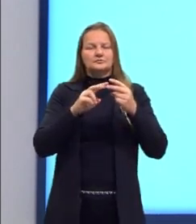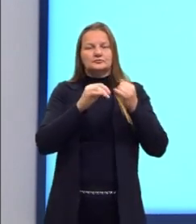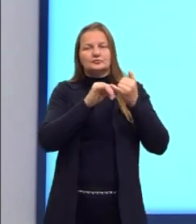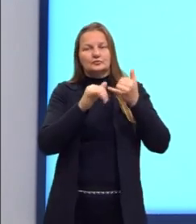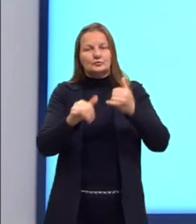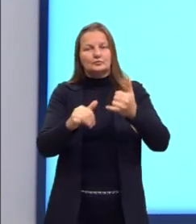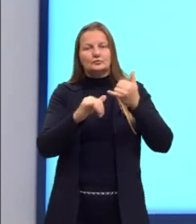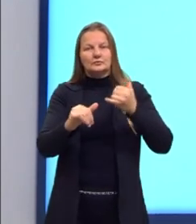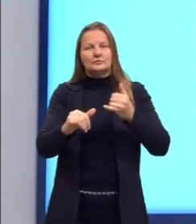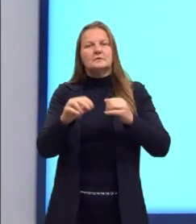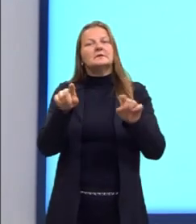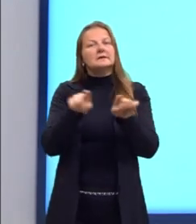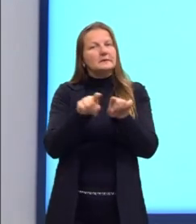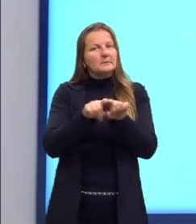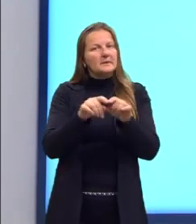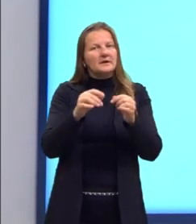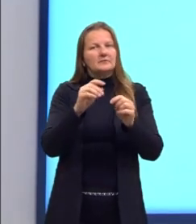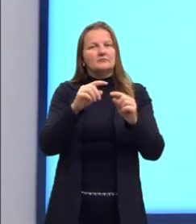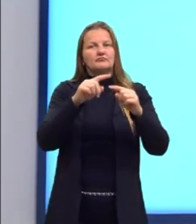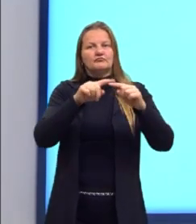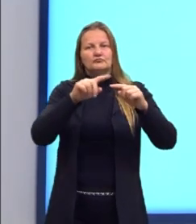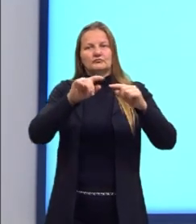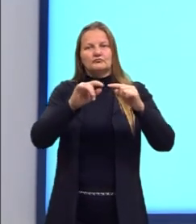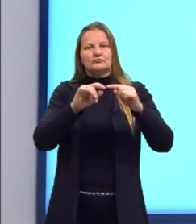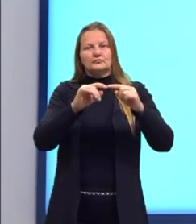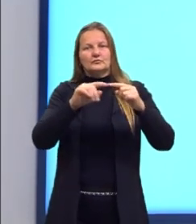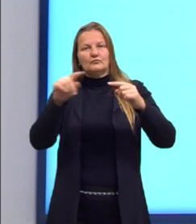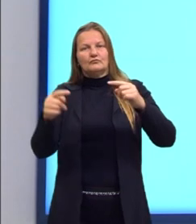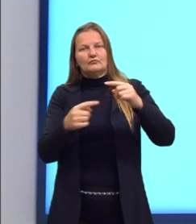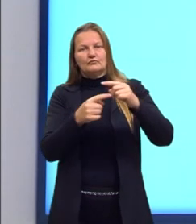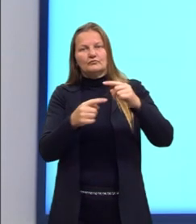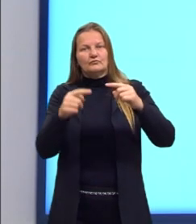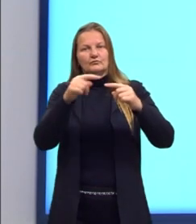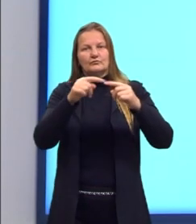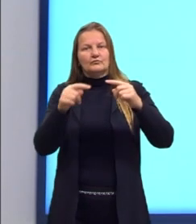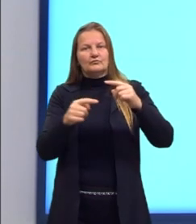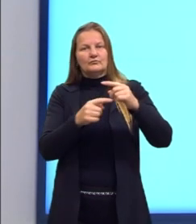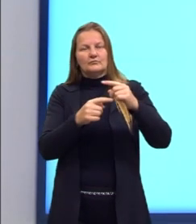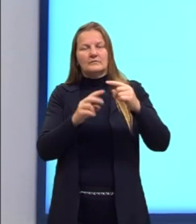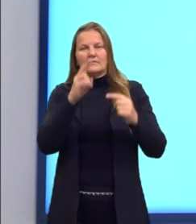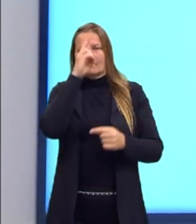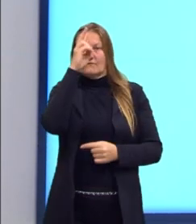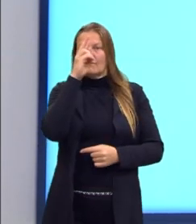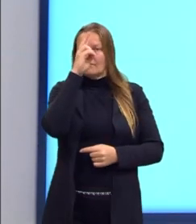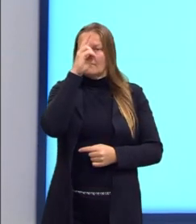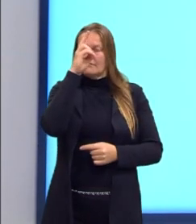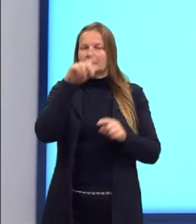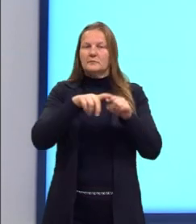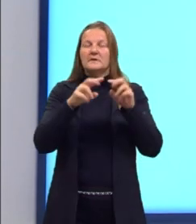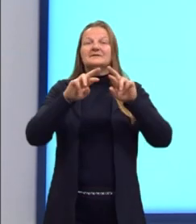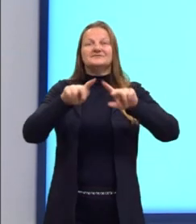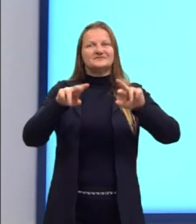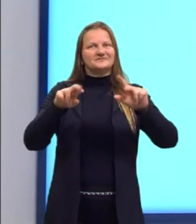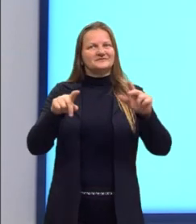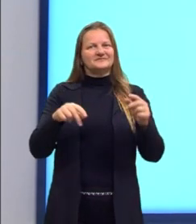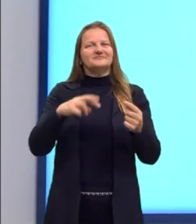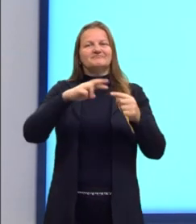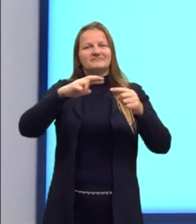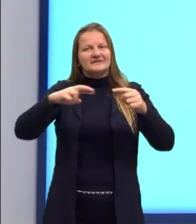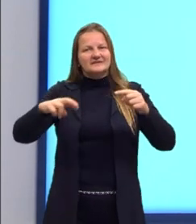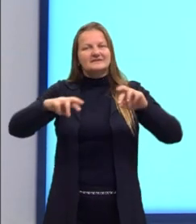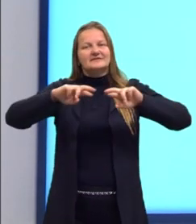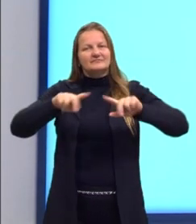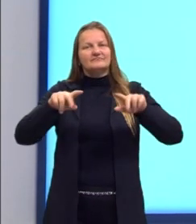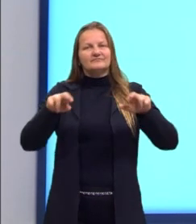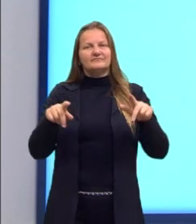contínua ou corrente alternada tá claro mas a gente tá medindo volts Mas são coisas diferentes então a gente